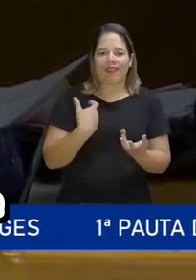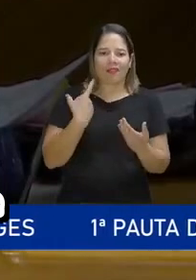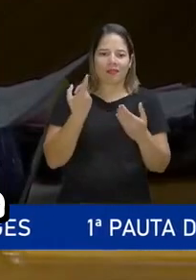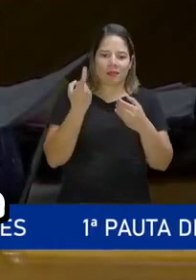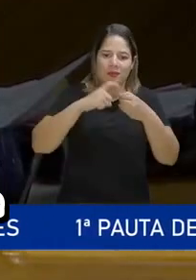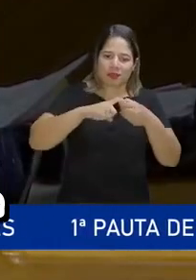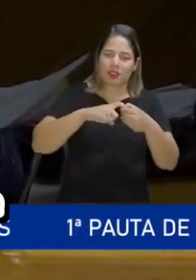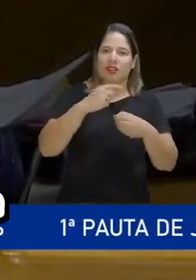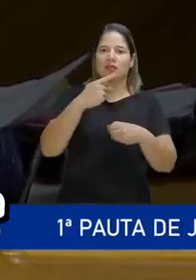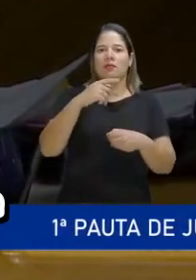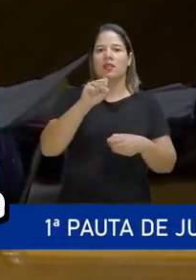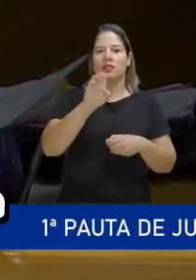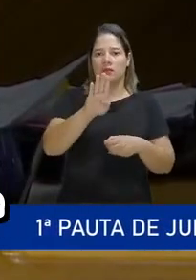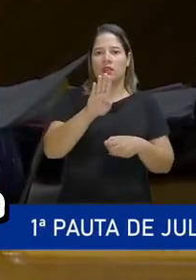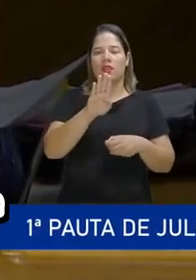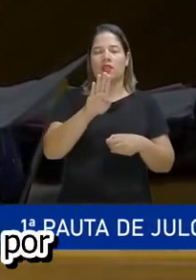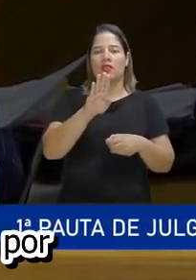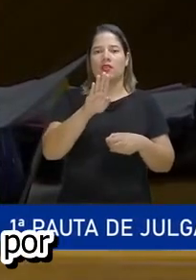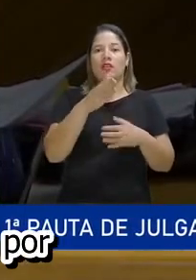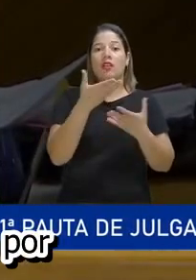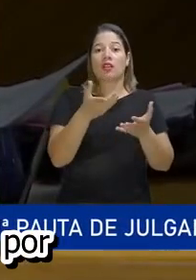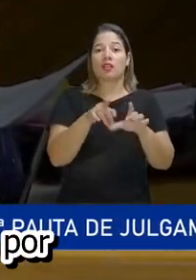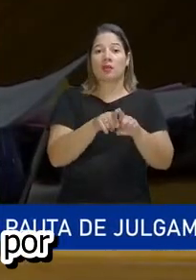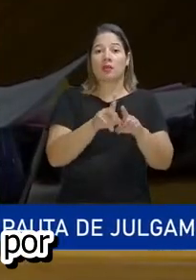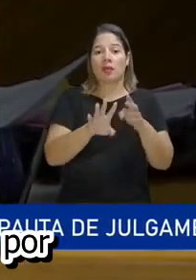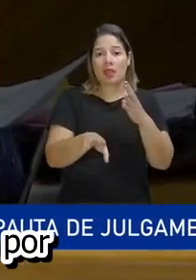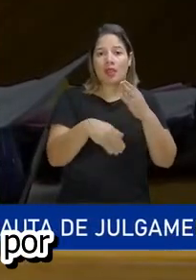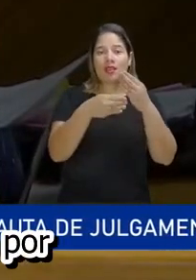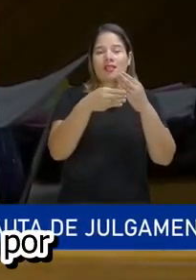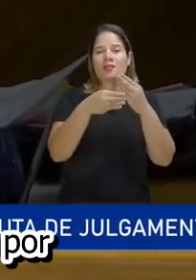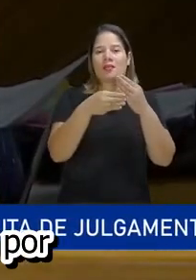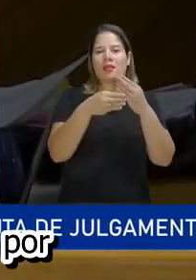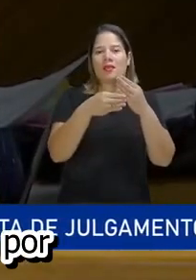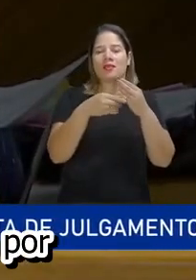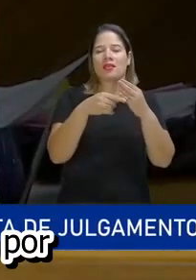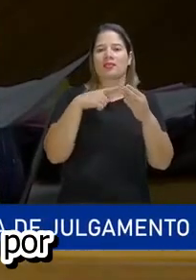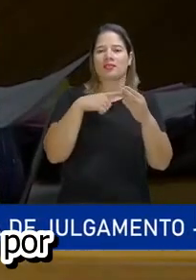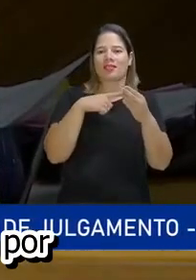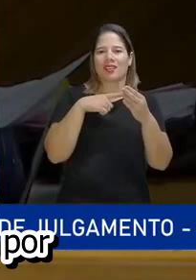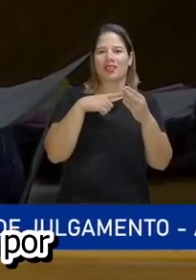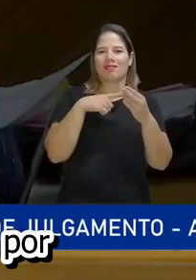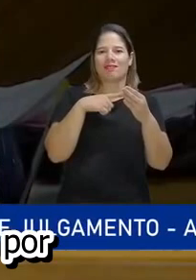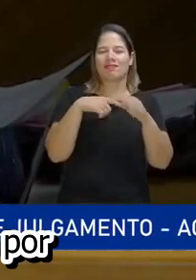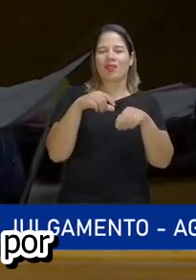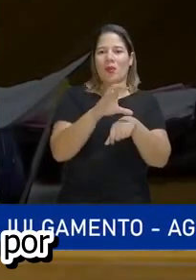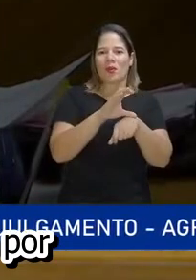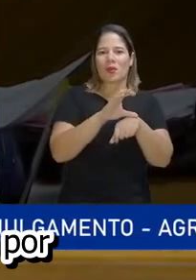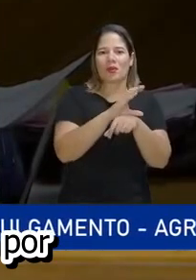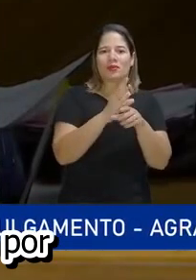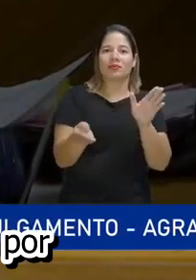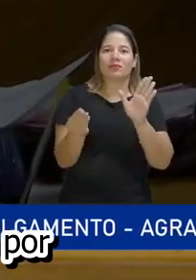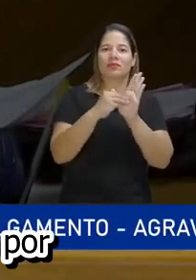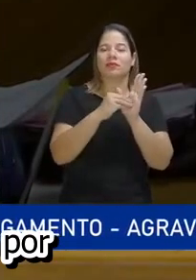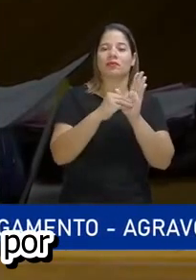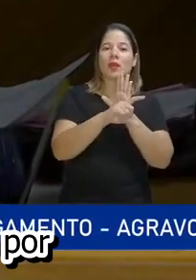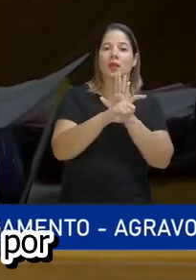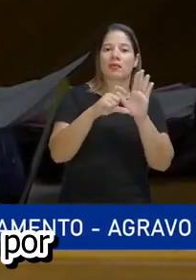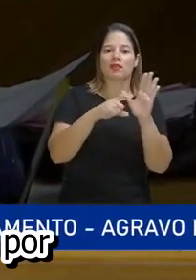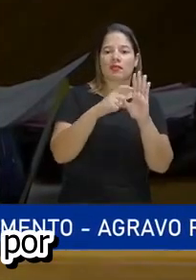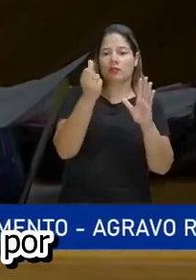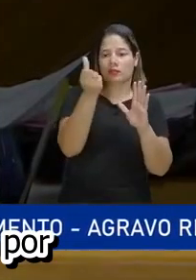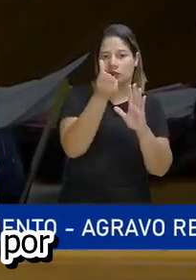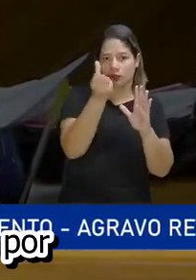partido, considerando que a emenda constitucional 11 de 2021 incluiu o parágrafo 6º ao artigo 17 da